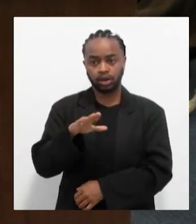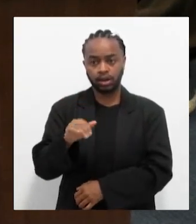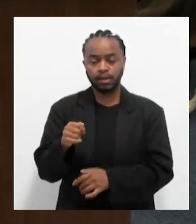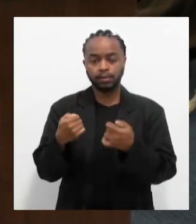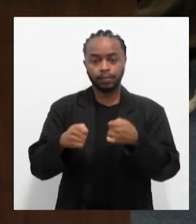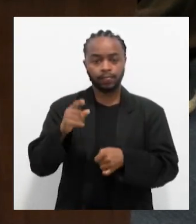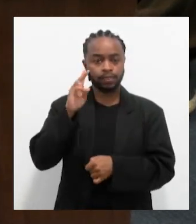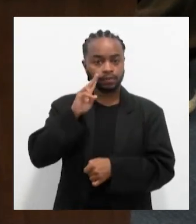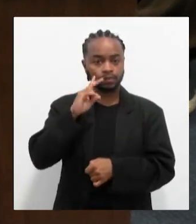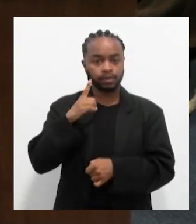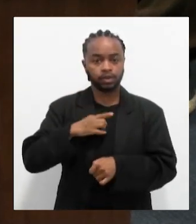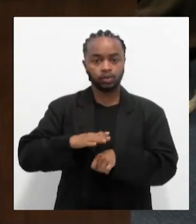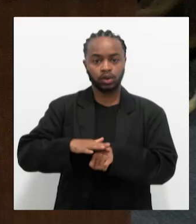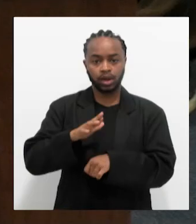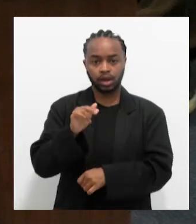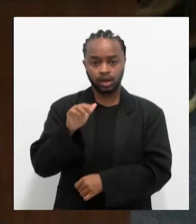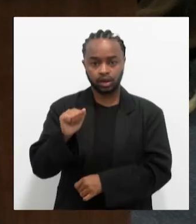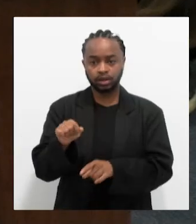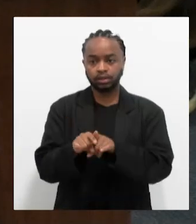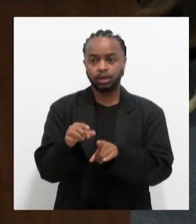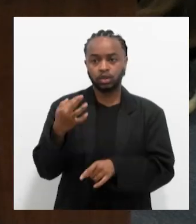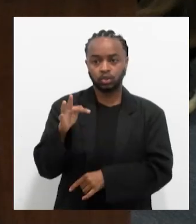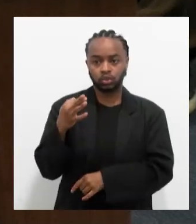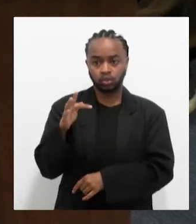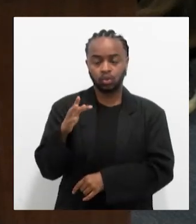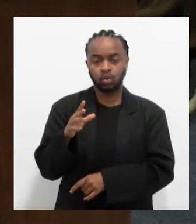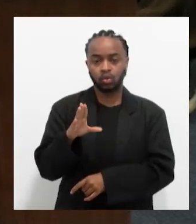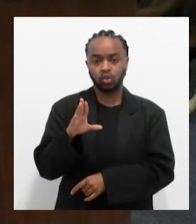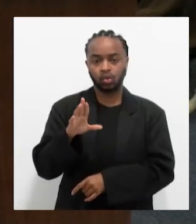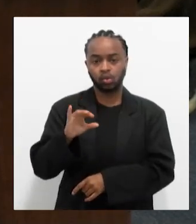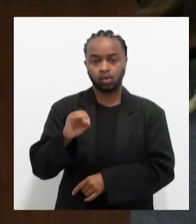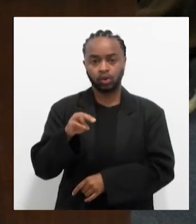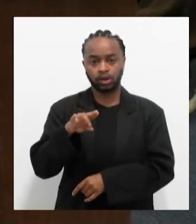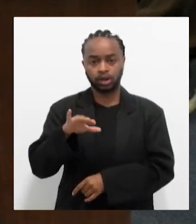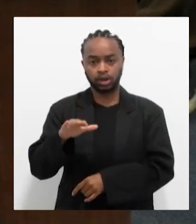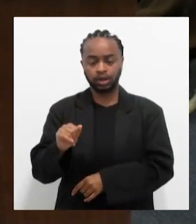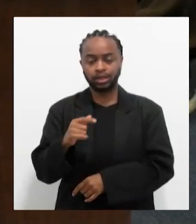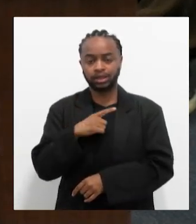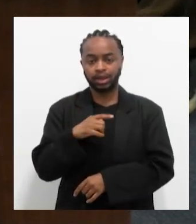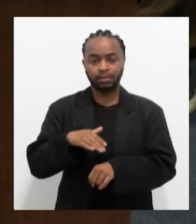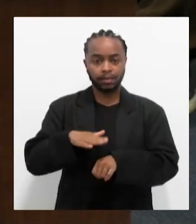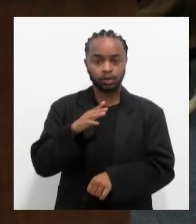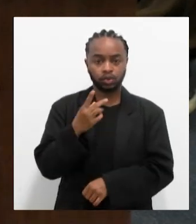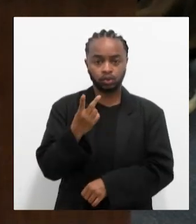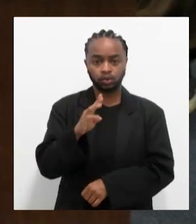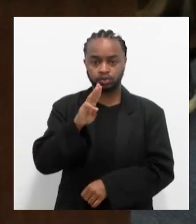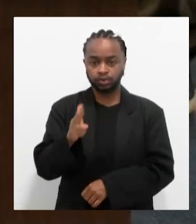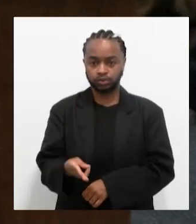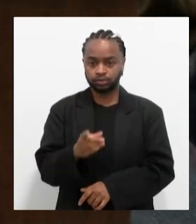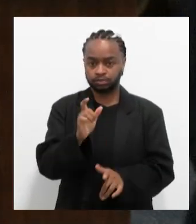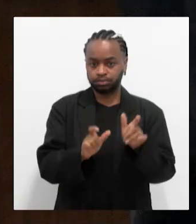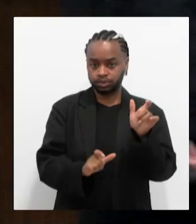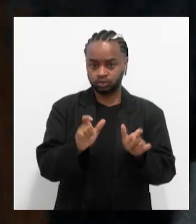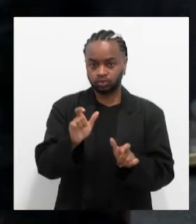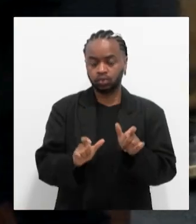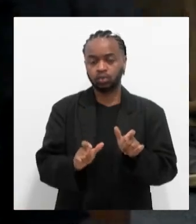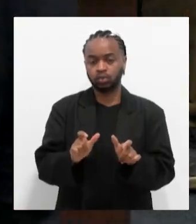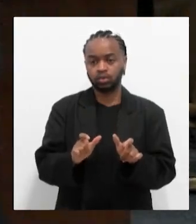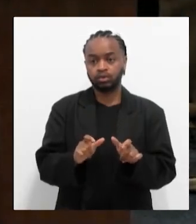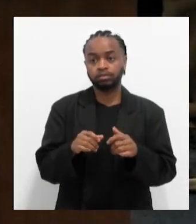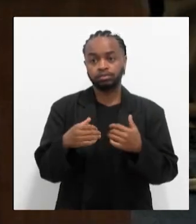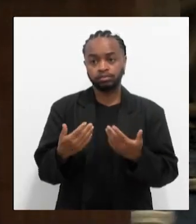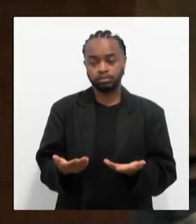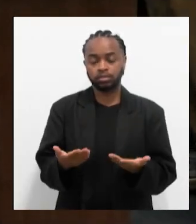raras e existem os pacientes com dor crônica. São mais de 2 milhões, presidente, de pessoas com dores crônicas. Então, o centro,